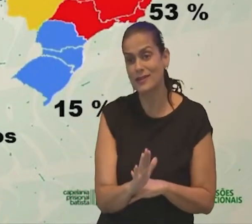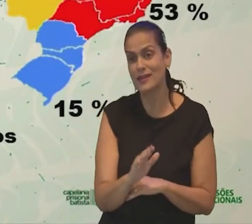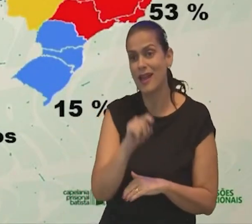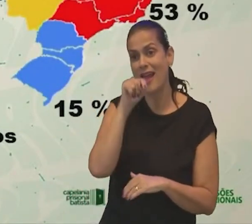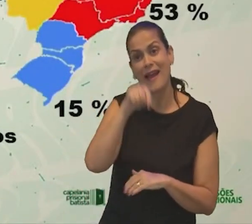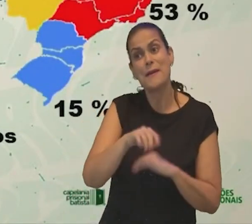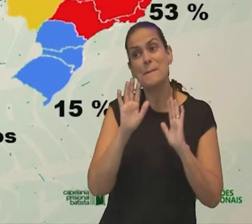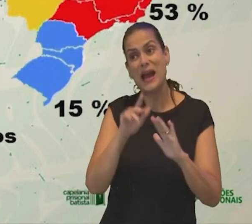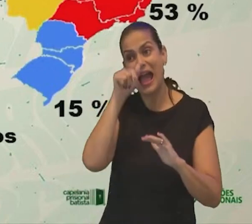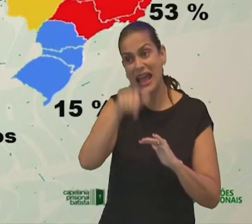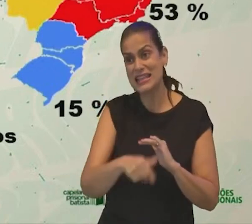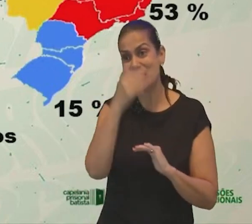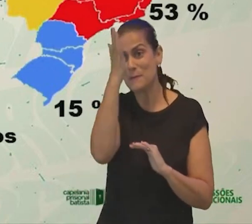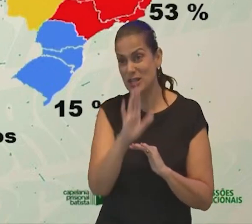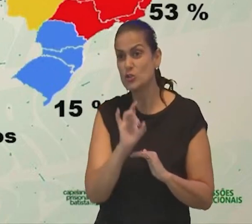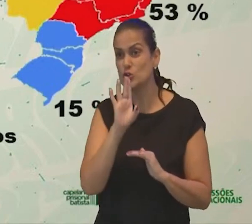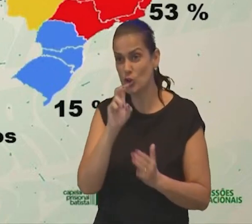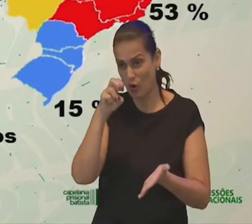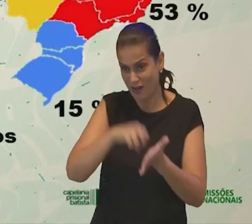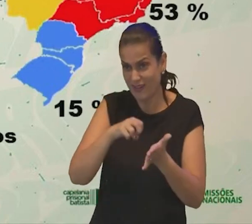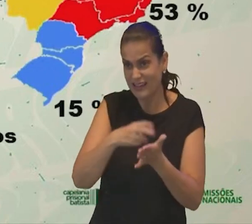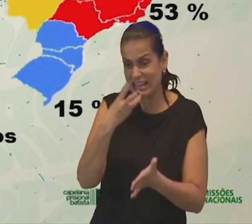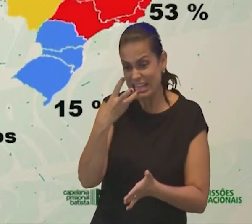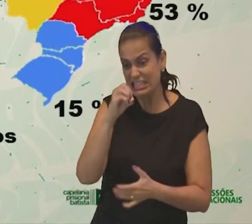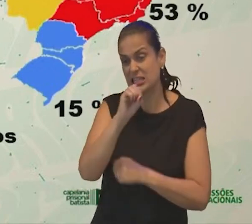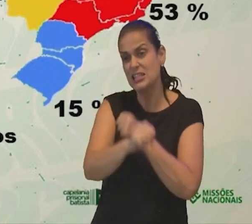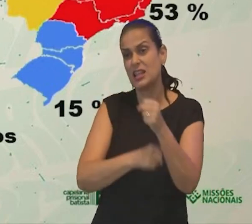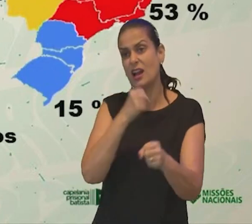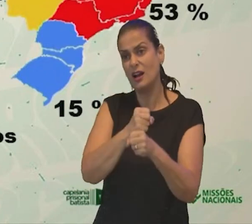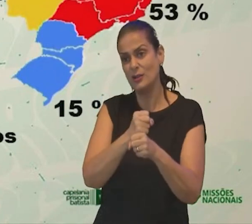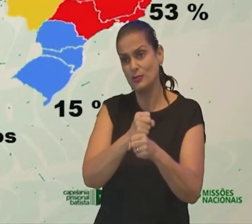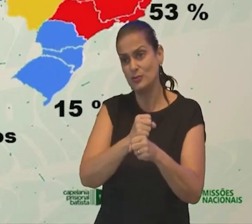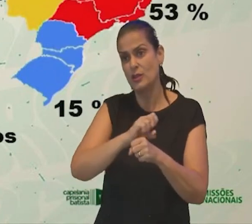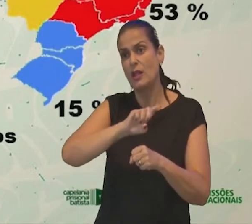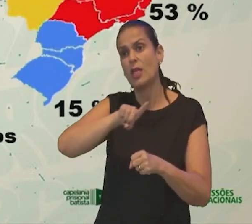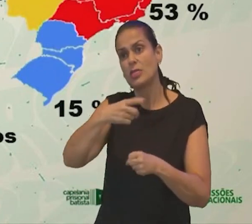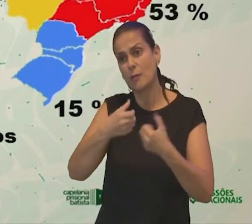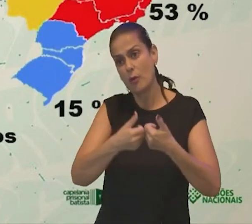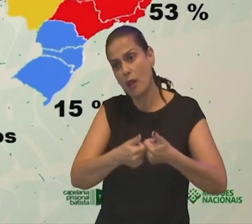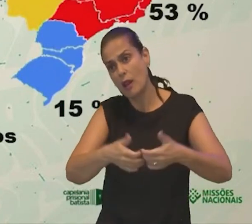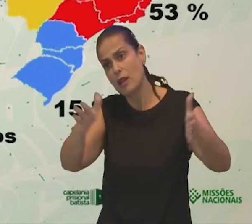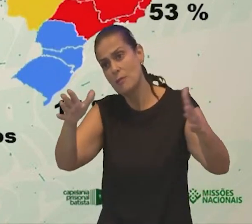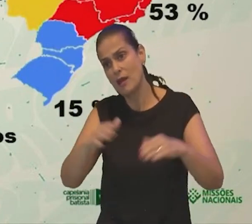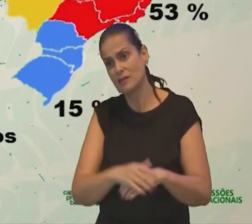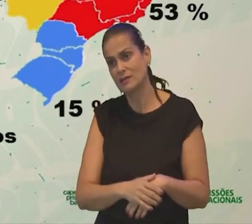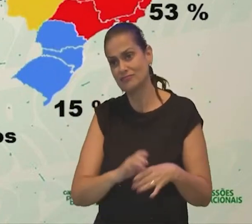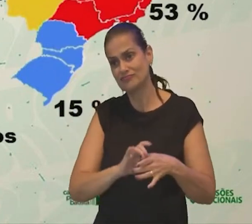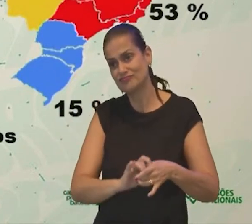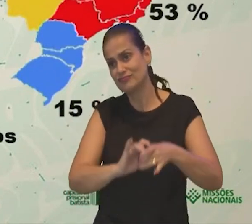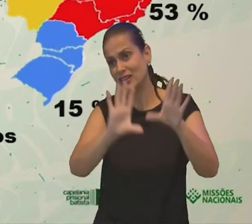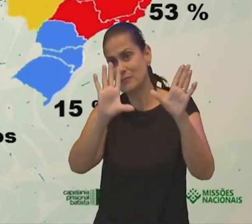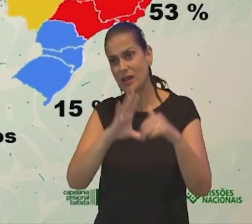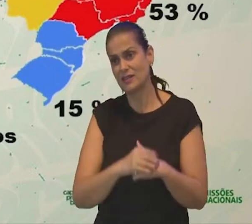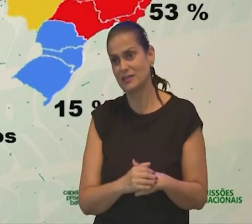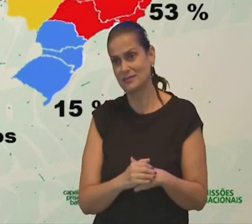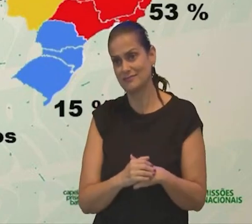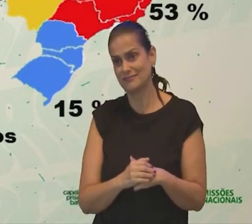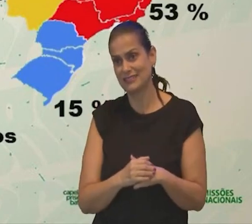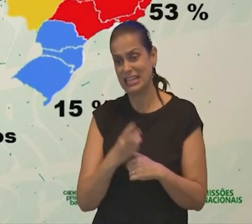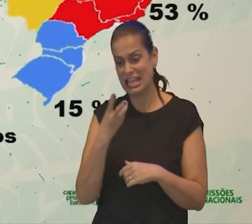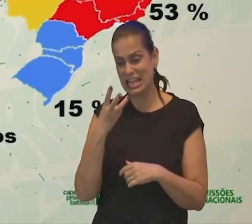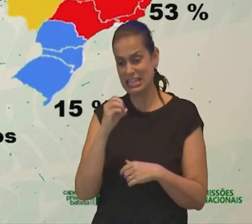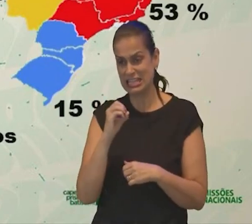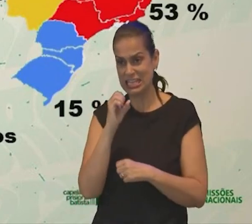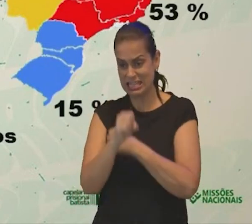Vocês têm noção que é isso? Esses 900 mil presos, daqui a 30 anos, vão estar todos soltos.